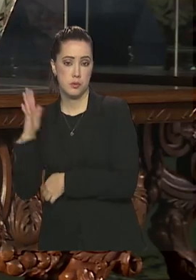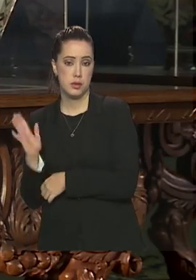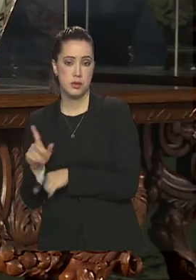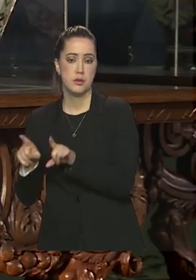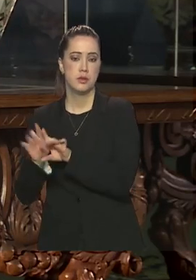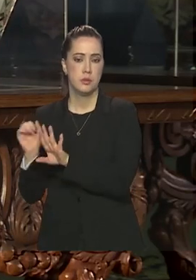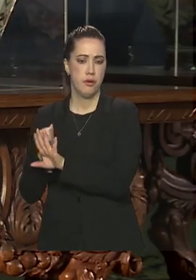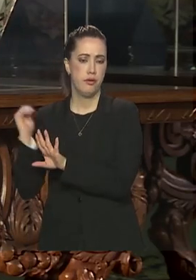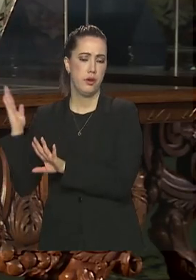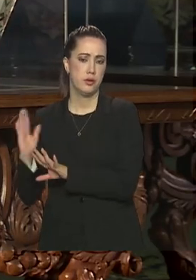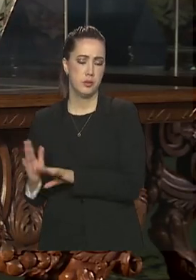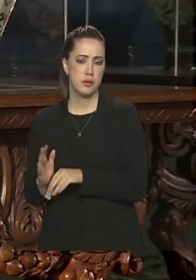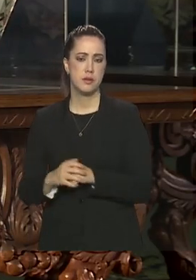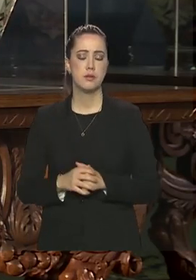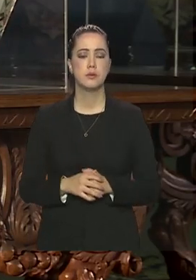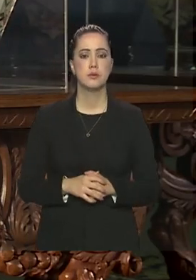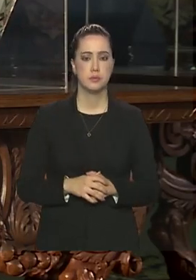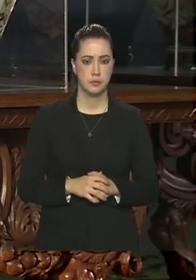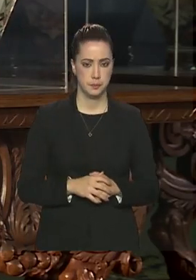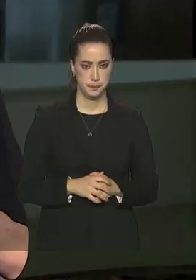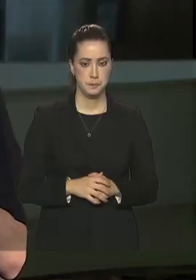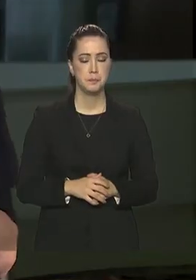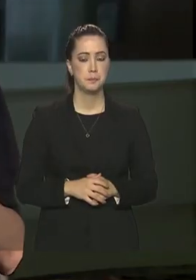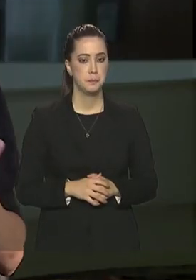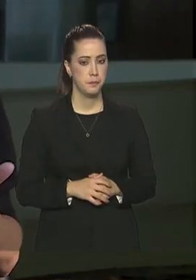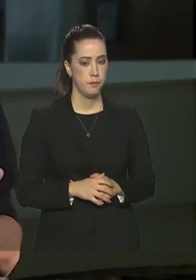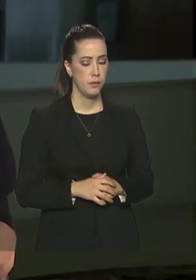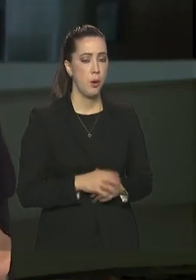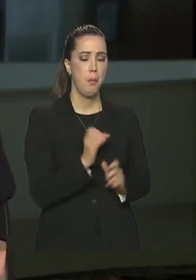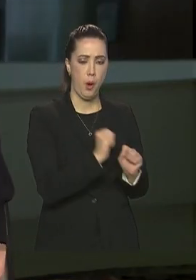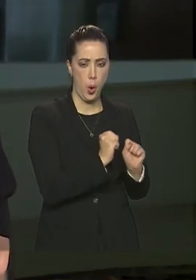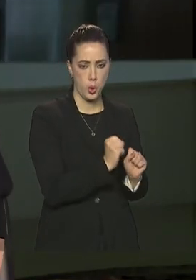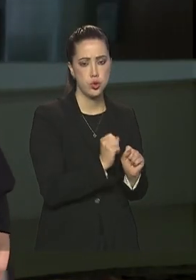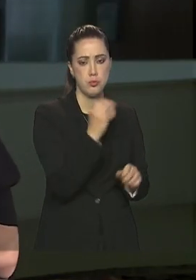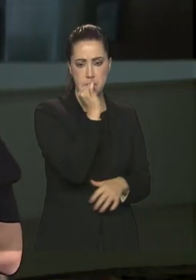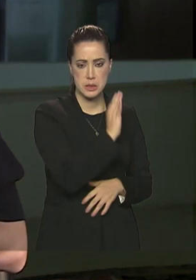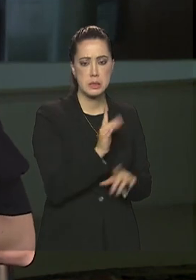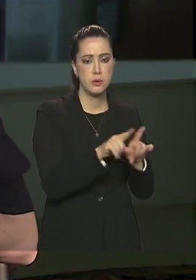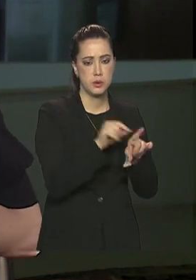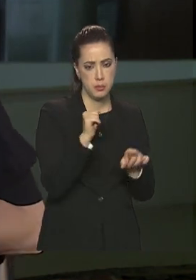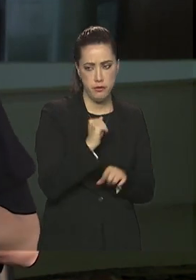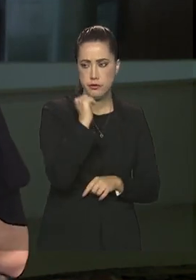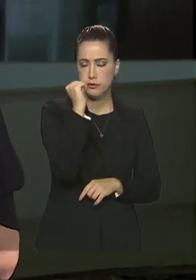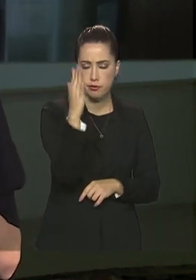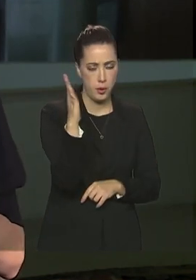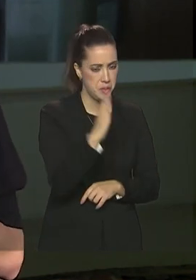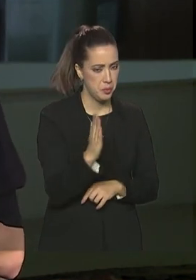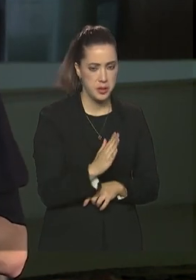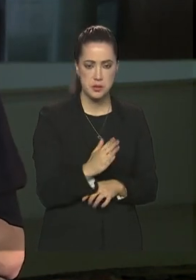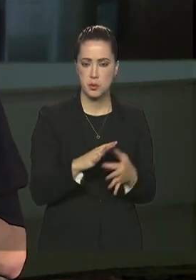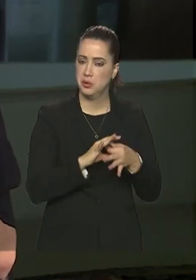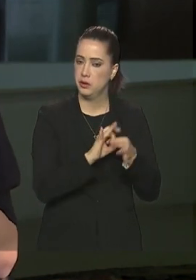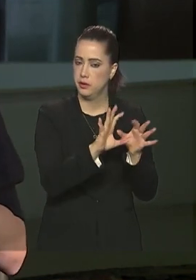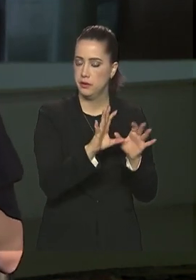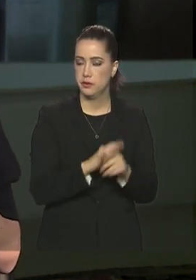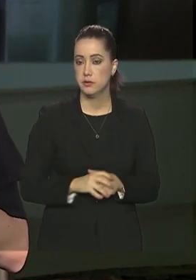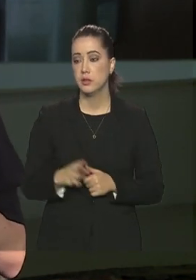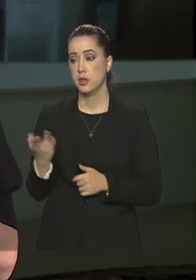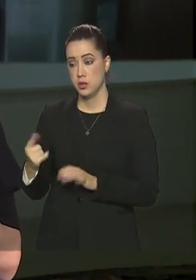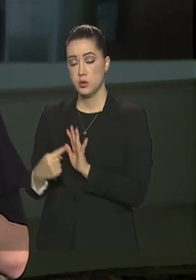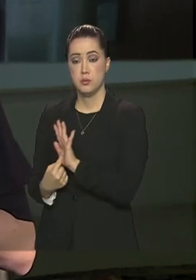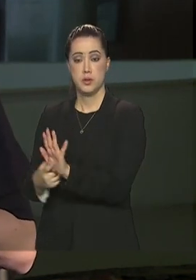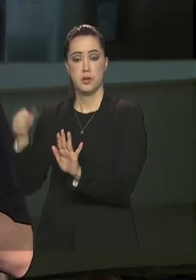quanto de fora. Empresas nacionais e internacionais. Isso é uma prova de que o Brasil é um exemplo quando se fala em